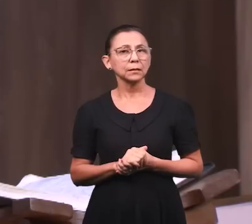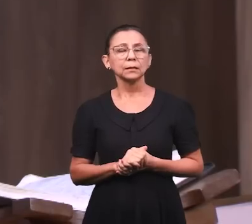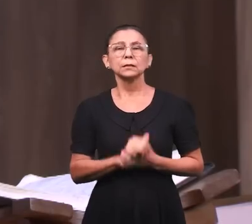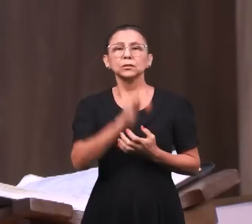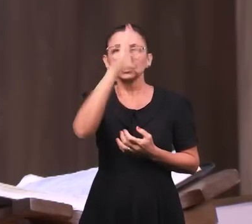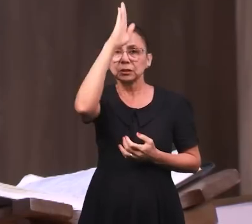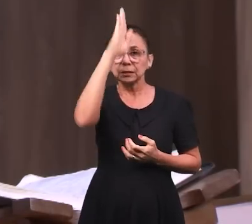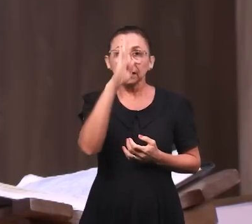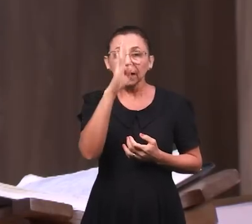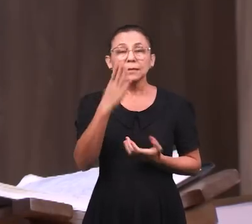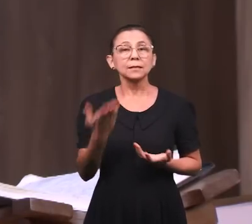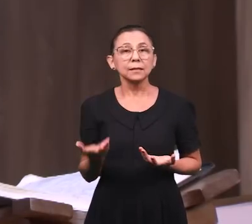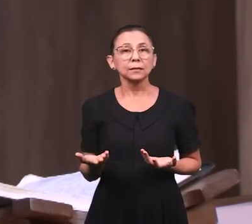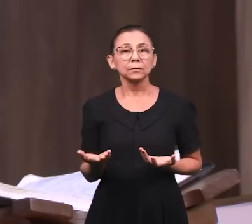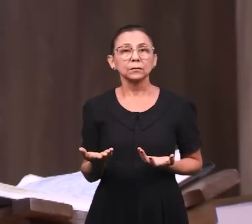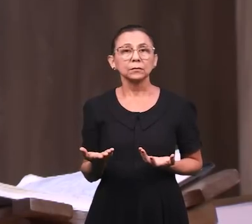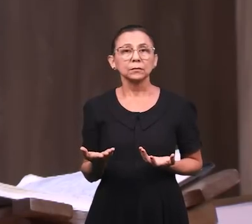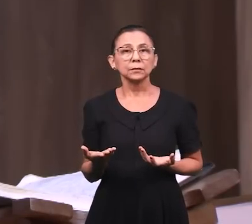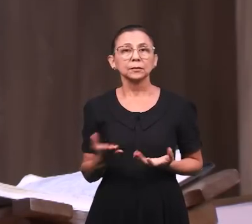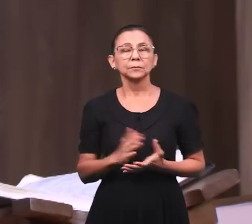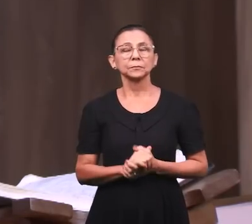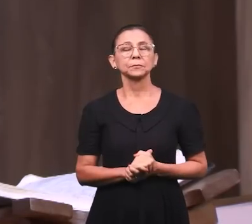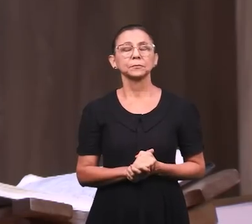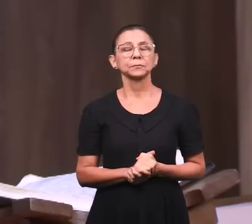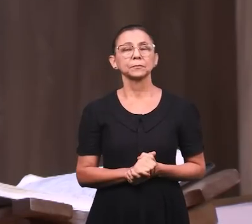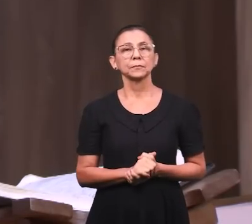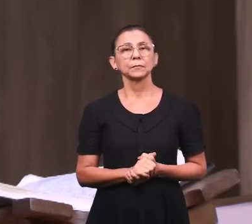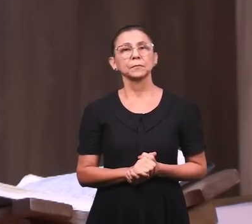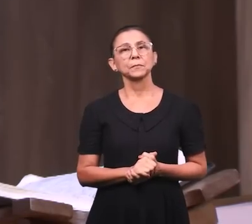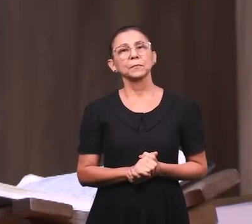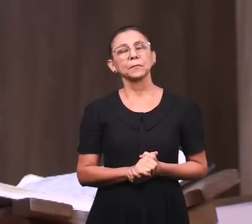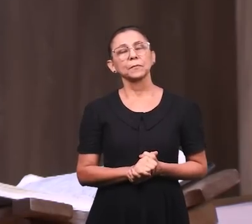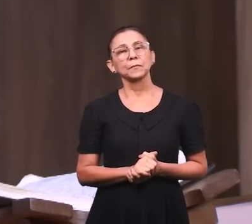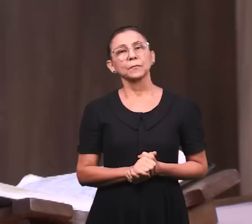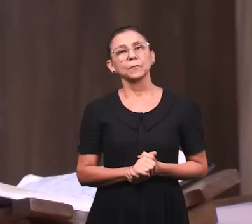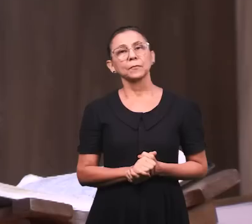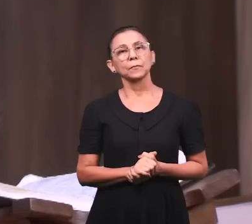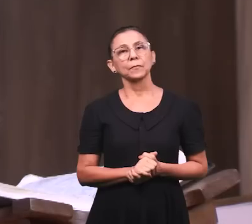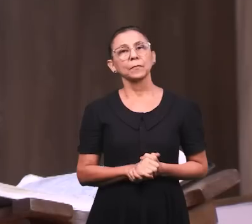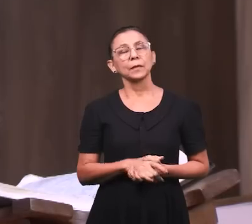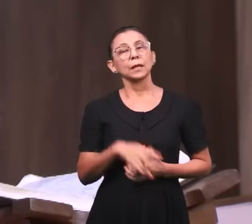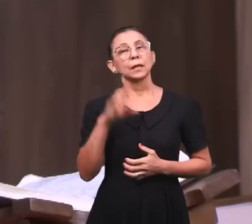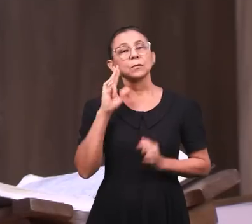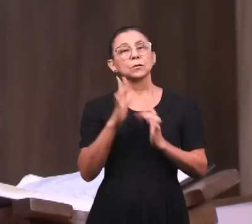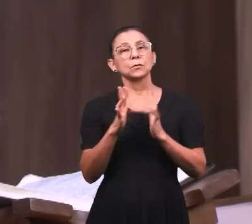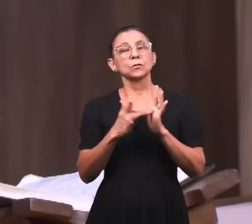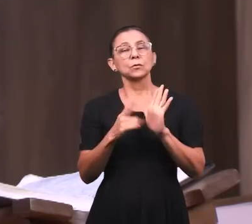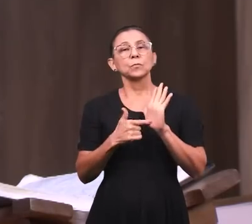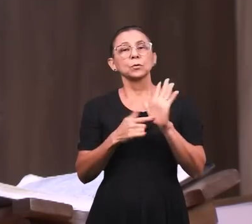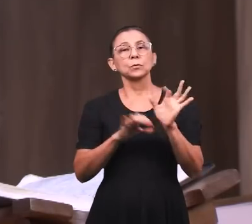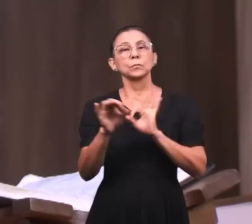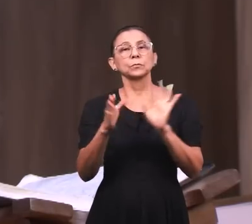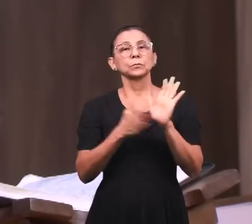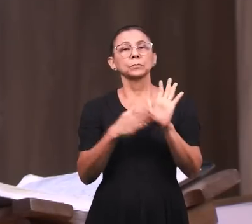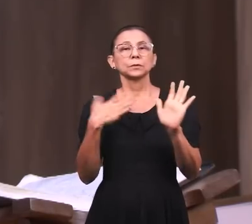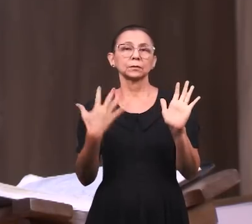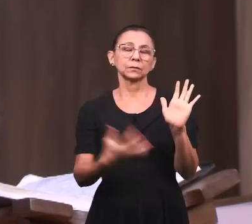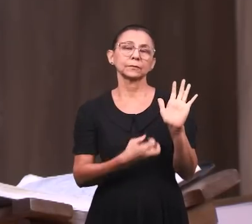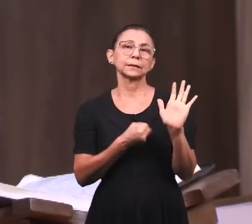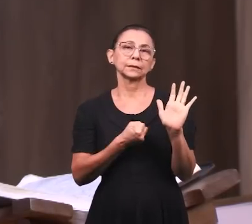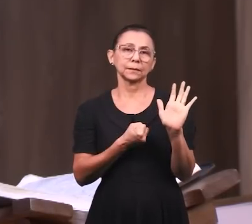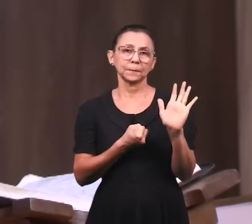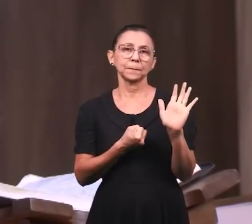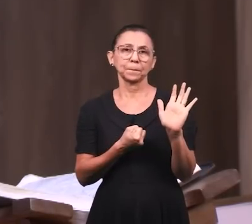dar. Mas Ele nos levou também para uma estalagem. E essa estalagem é a sua obra, a obra do Espírito